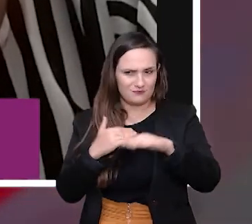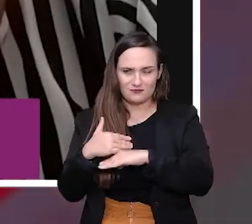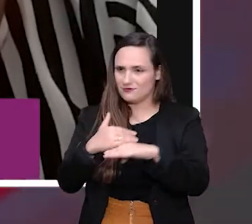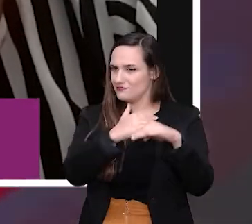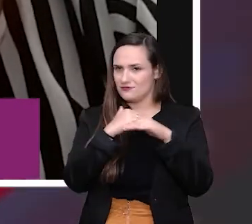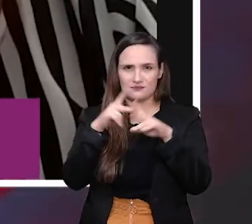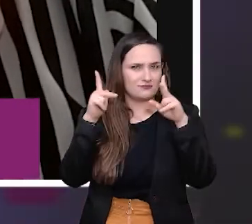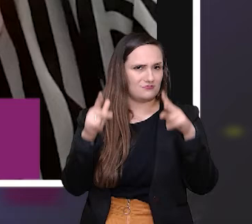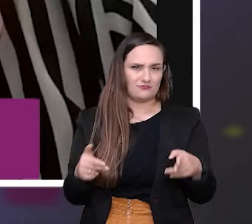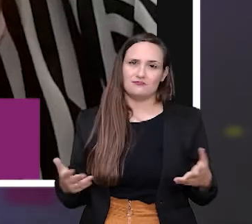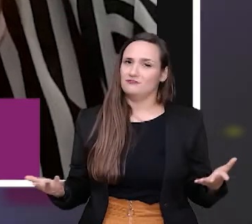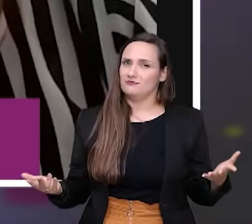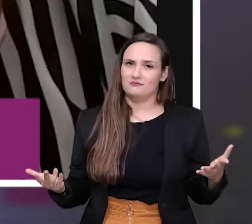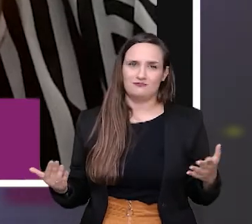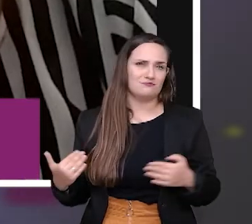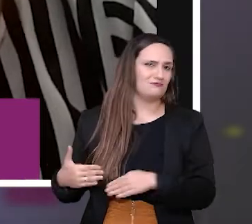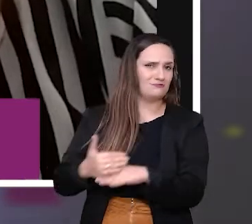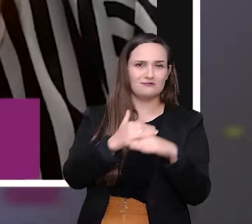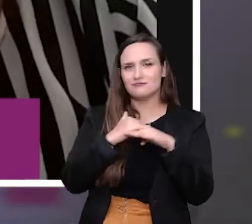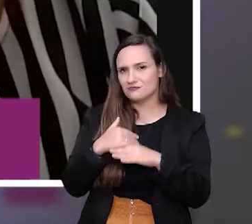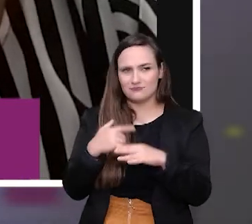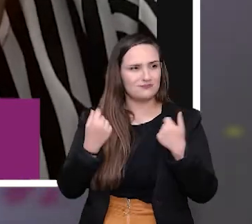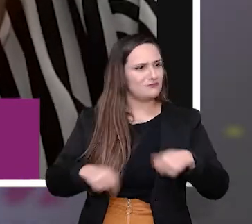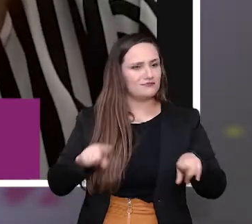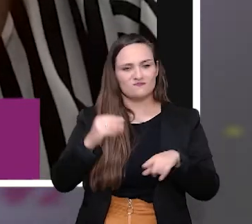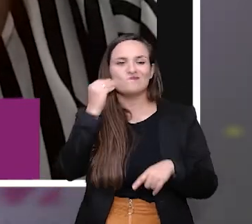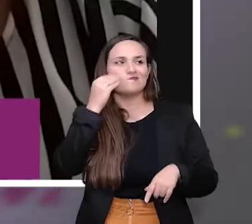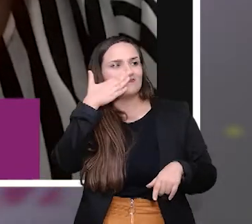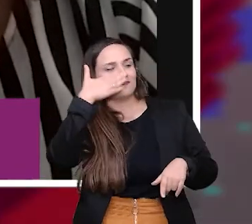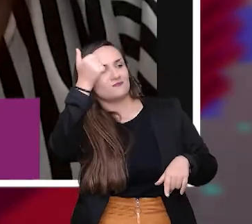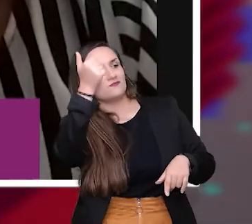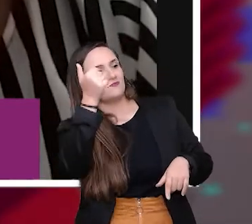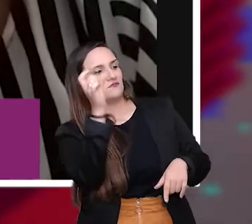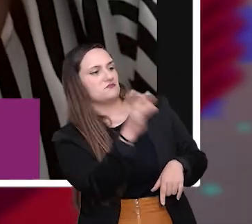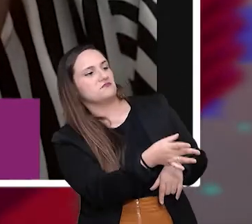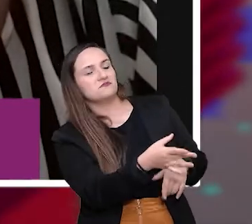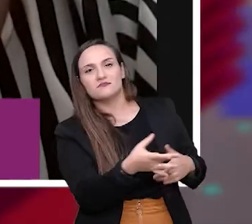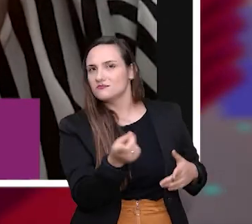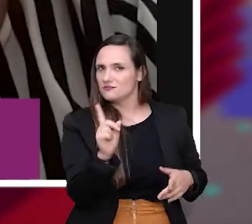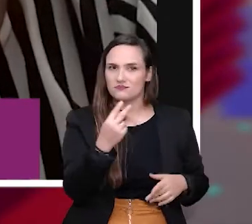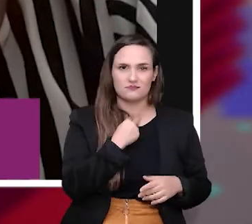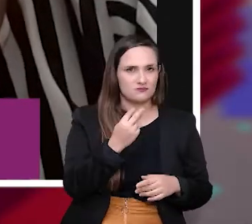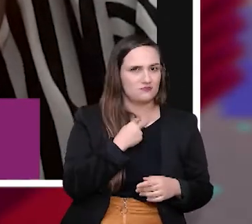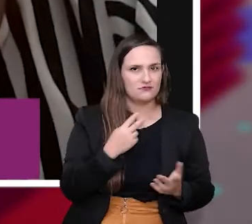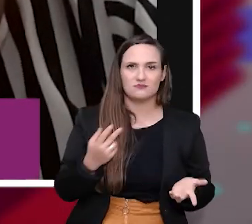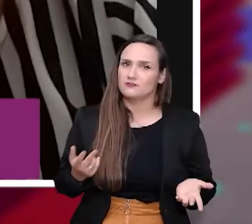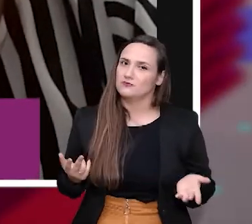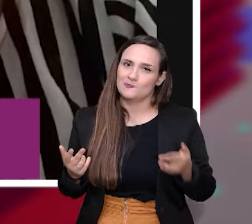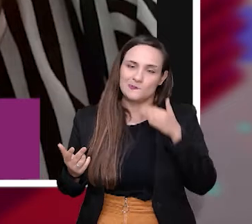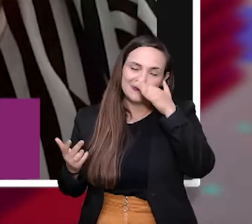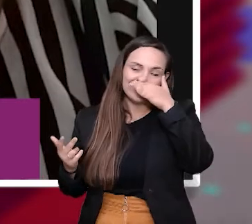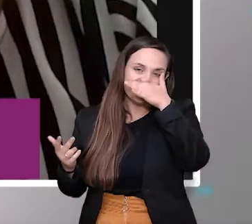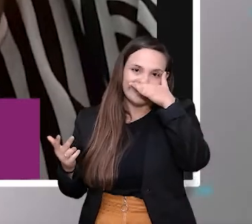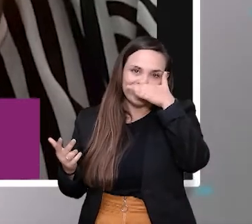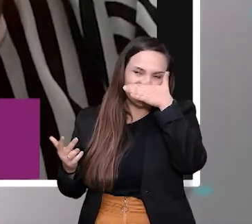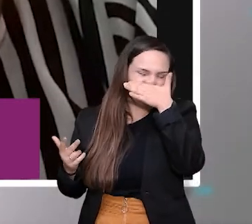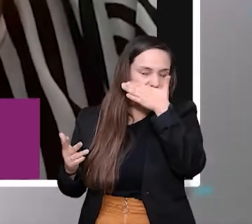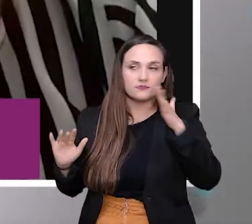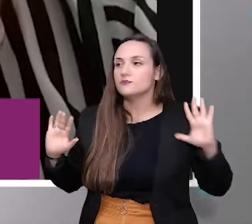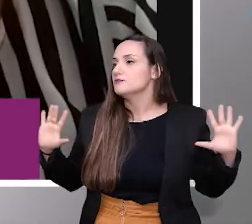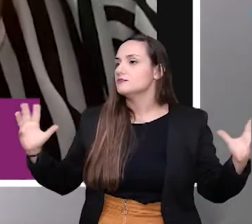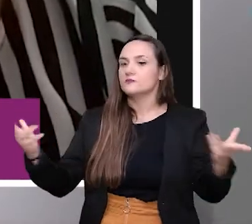mesmo jeito, né? Ou seja, nós somos todos iguais, com atribuições, funções, conhecimentos, saberes diferentes, né? Mas